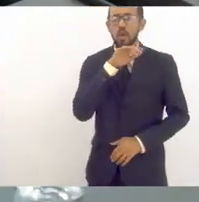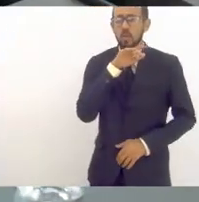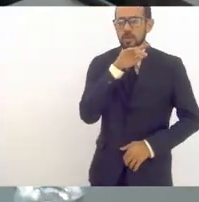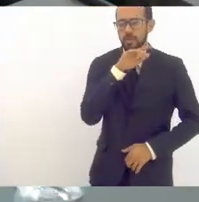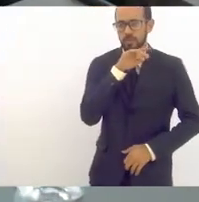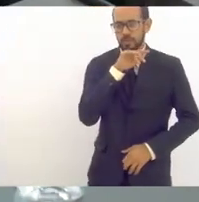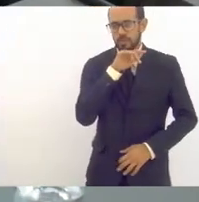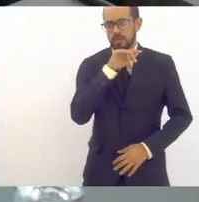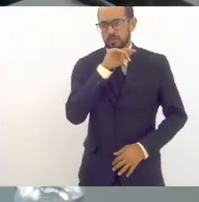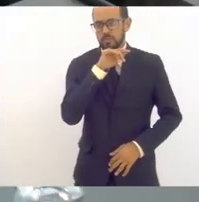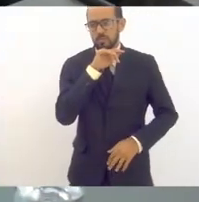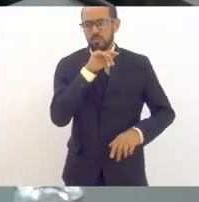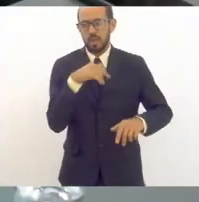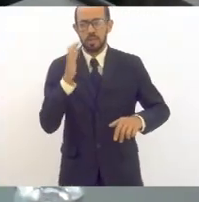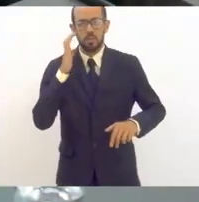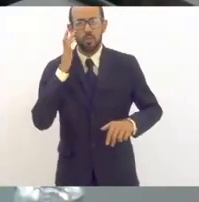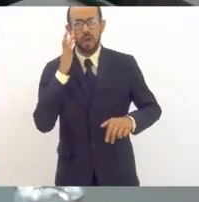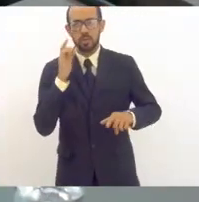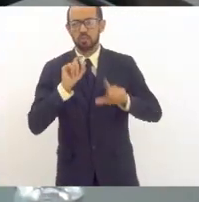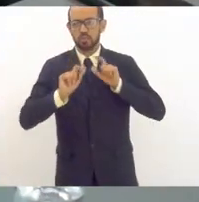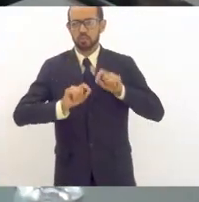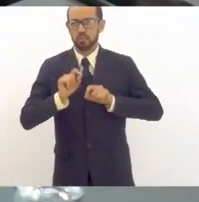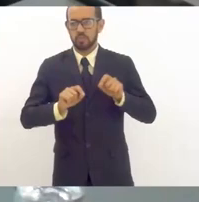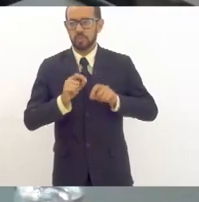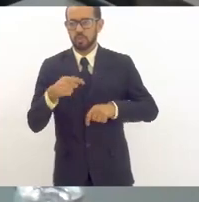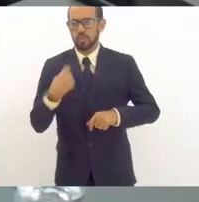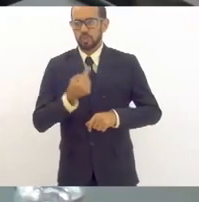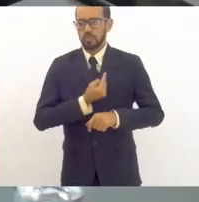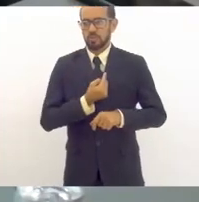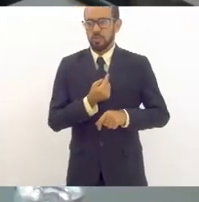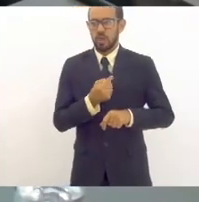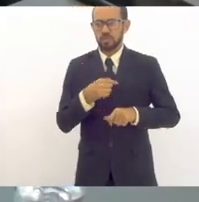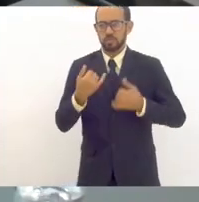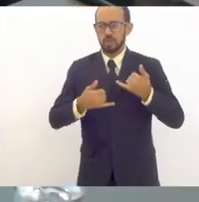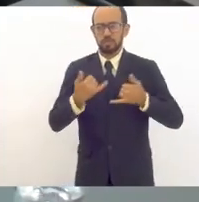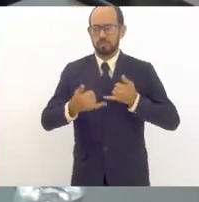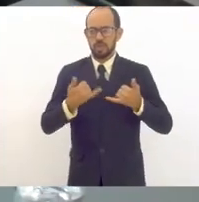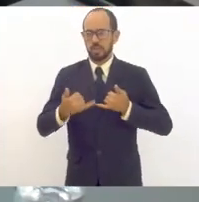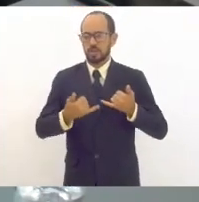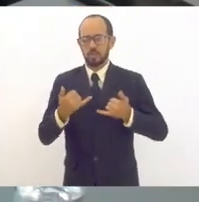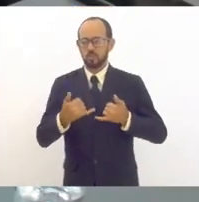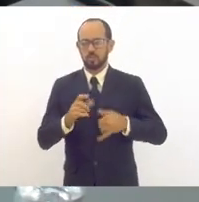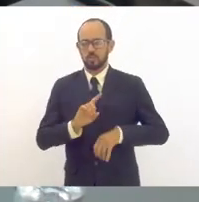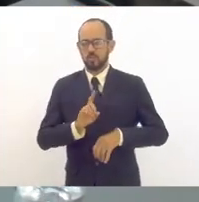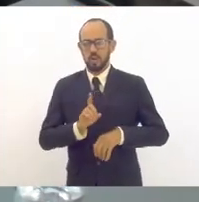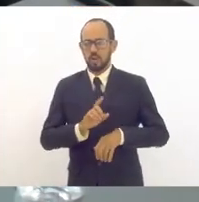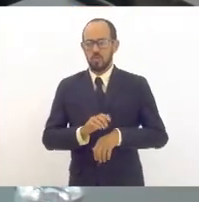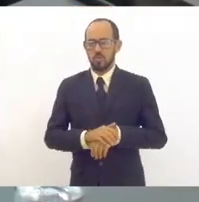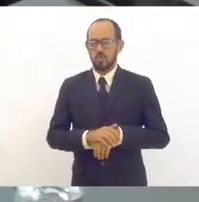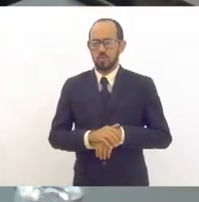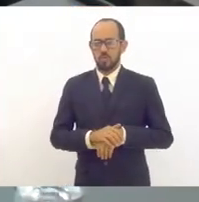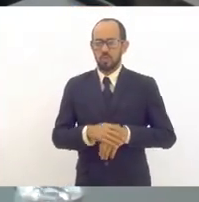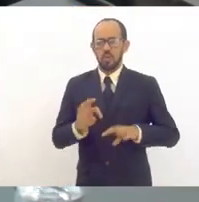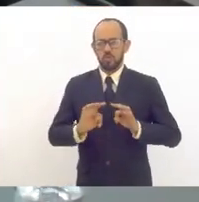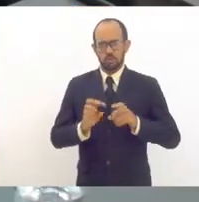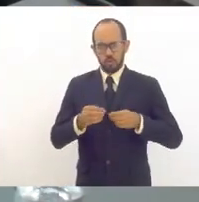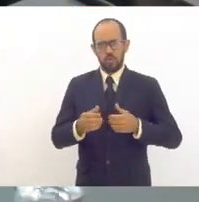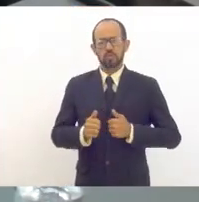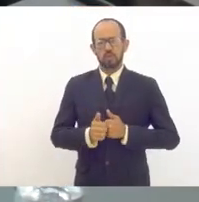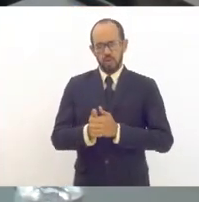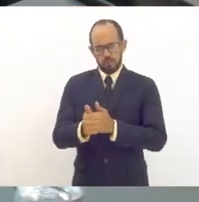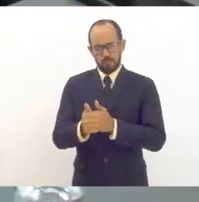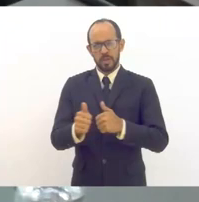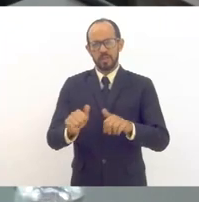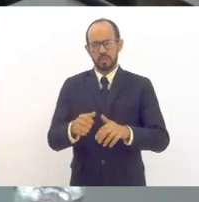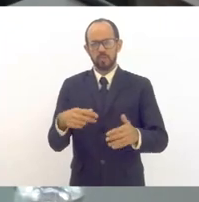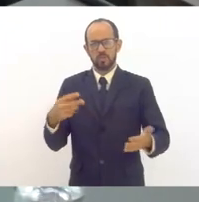eu acho que a gente não estamos ninguém tá brincando aqui dentro todo mundo tá acompanhando o que que tá